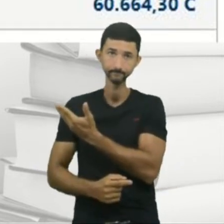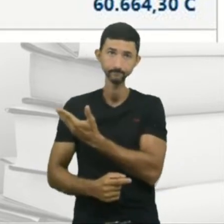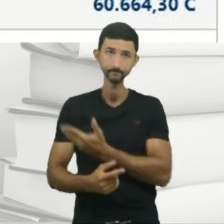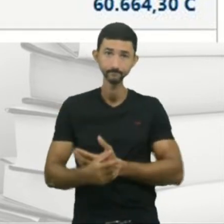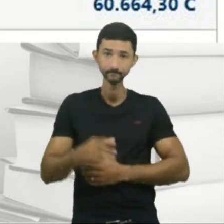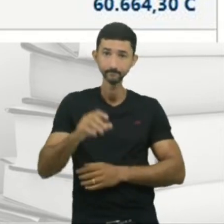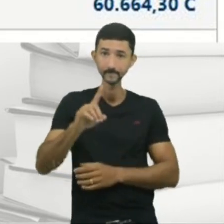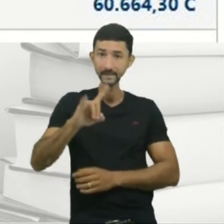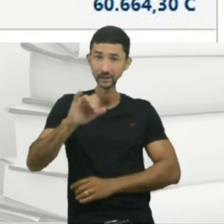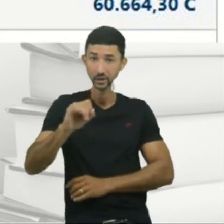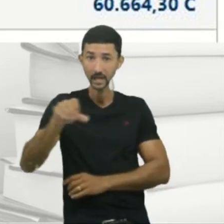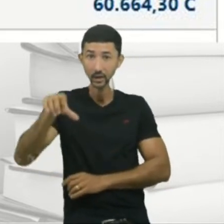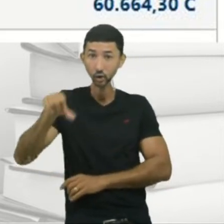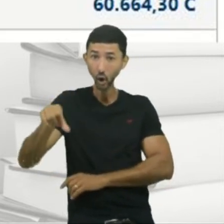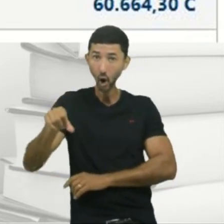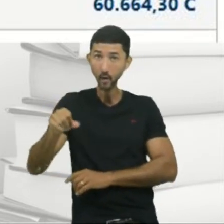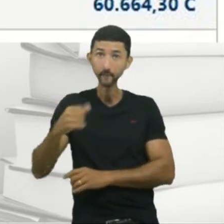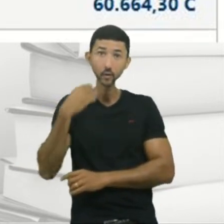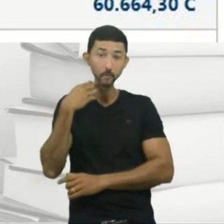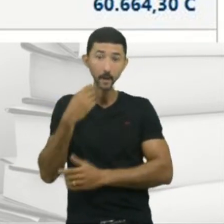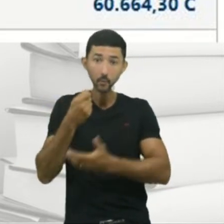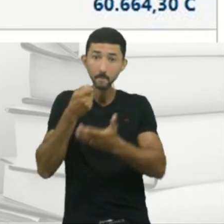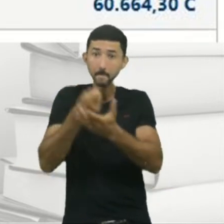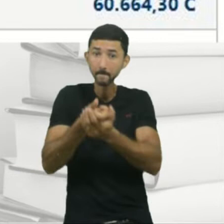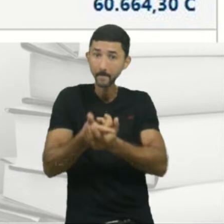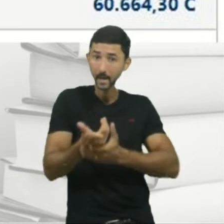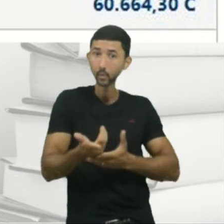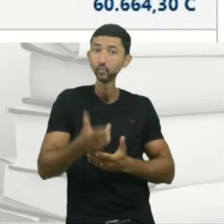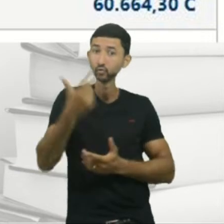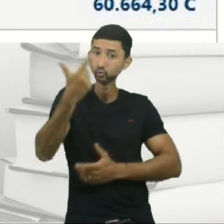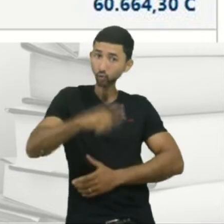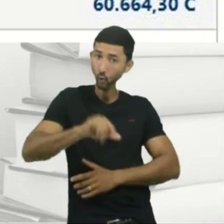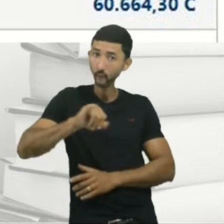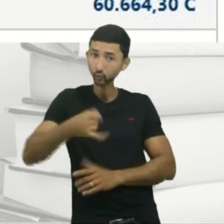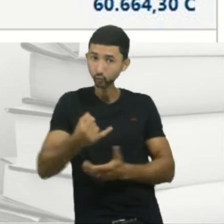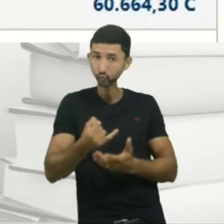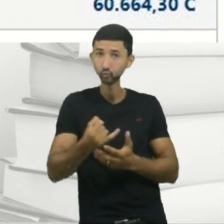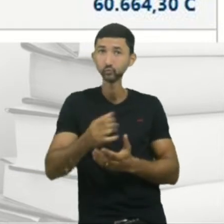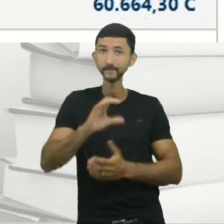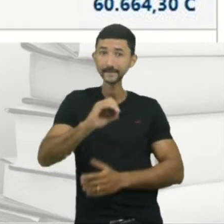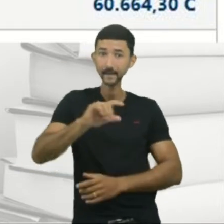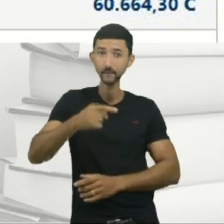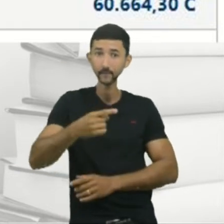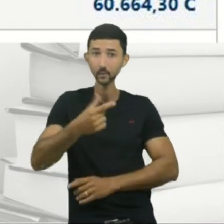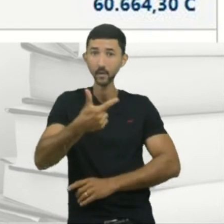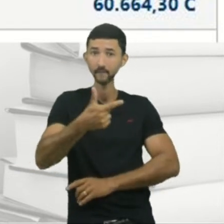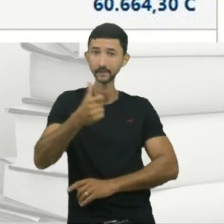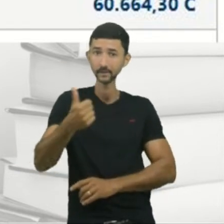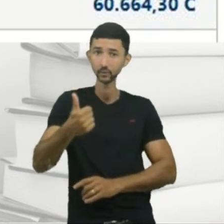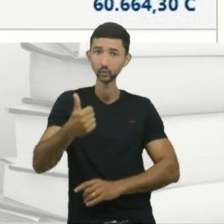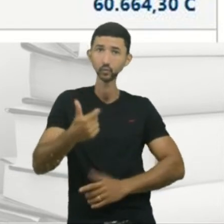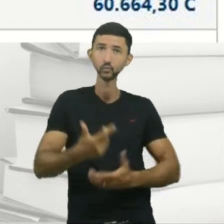dia 9, o banco depositou um crédito em juros novamente de